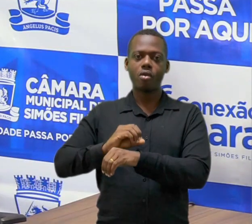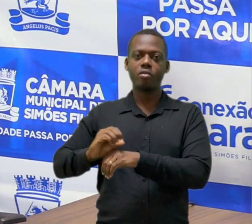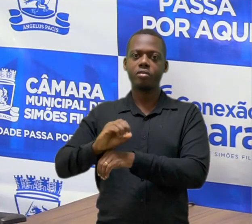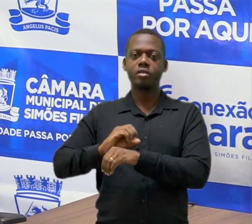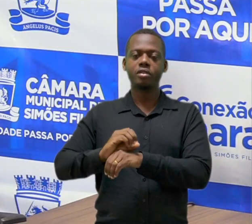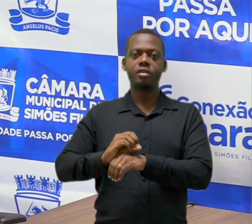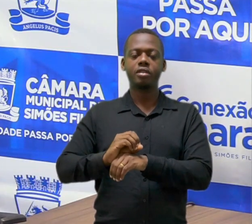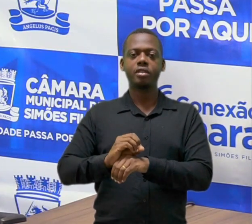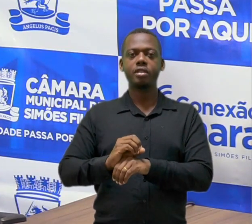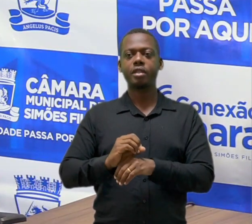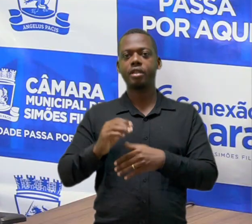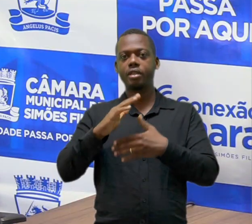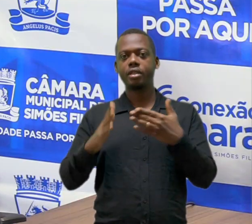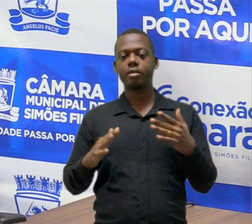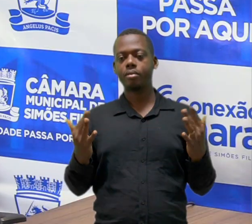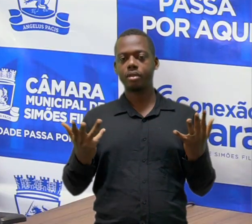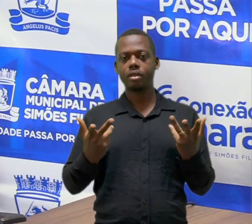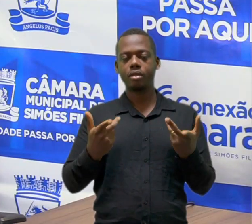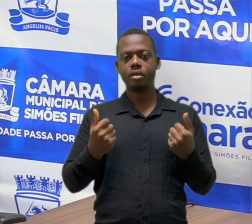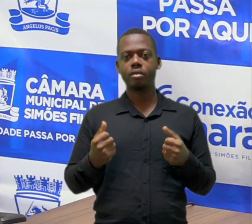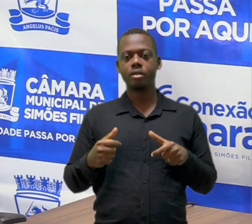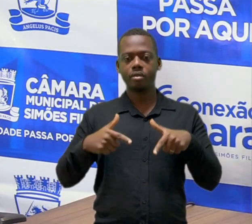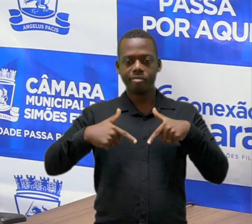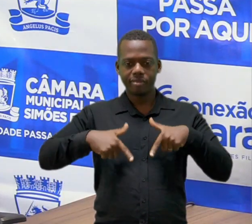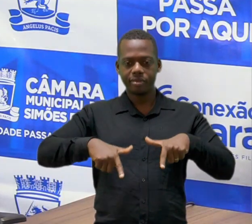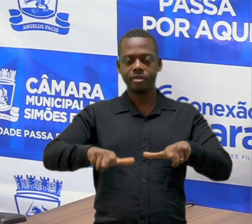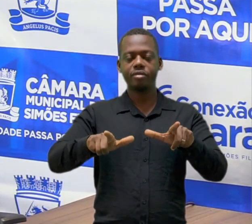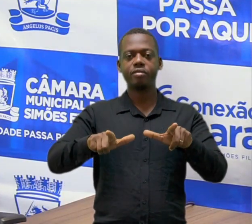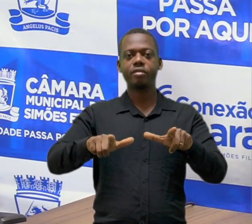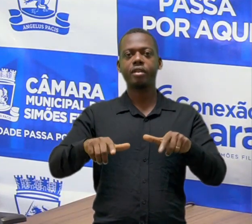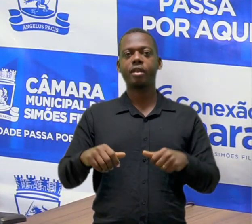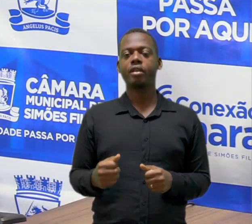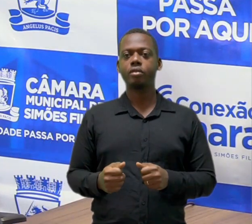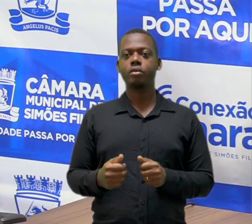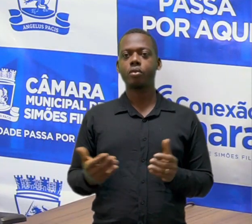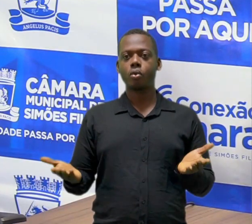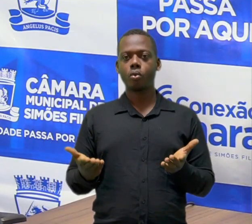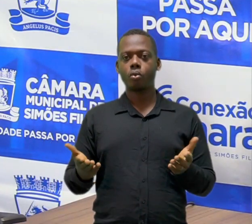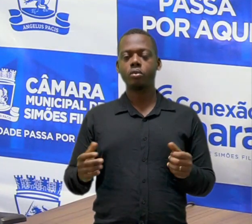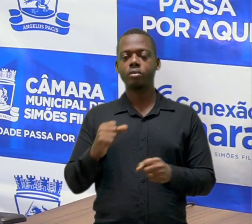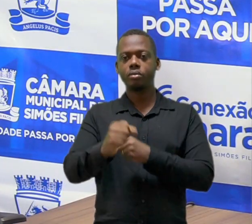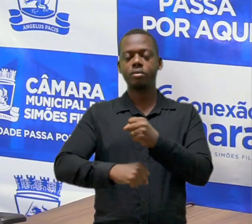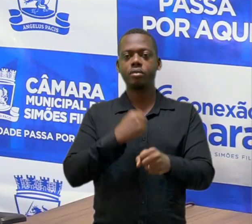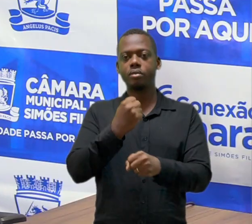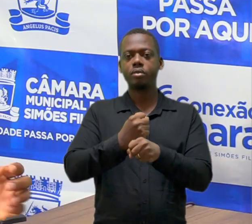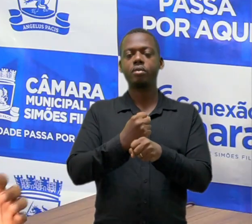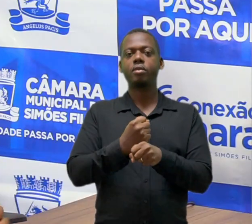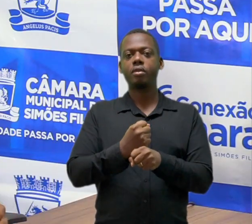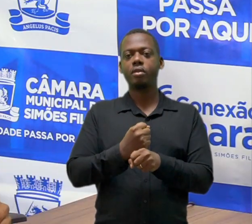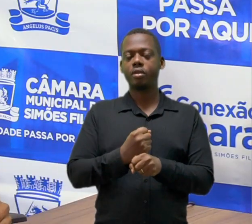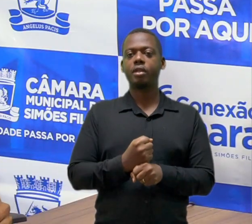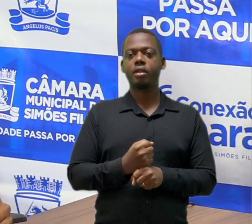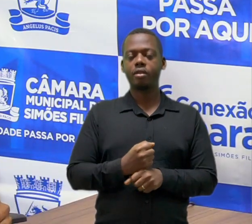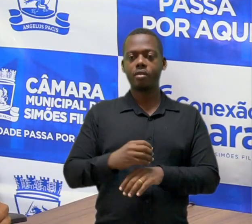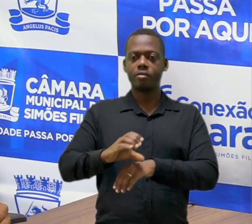Libra. direito a certificado também, e esse ano vamos fazer também, né? Ai, A gente vai agendar para poder aproveite, fazer, faz inscrição, viu,